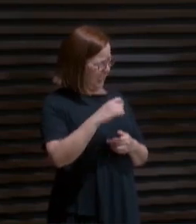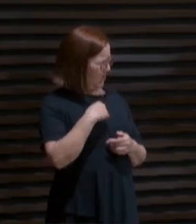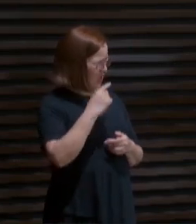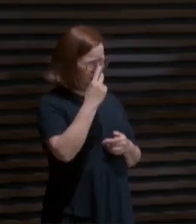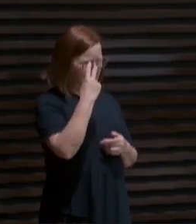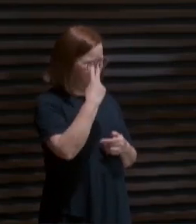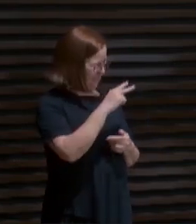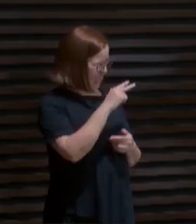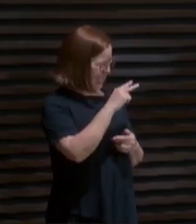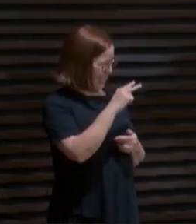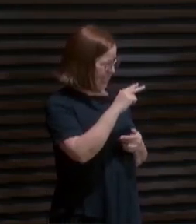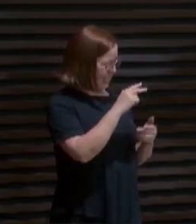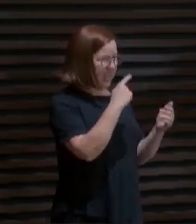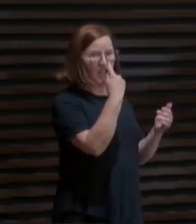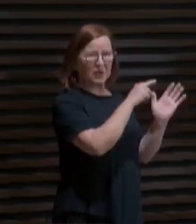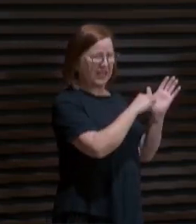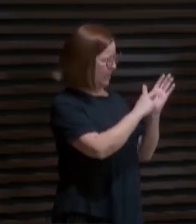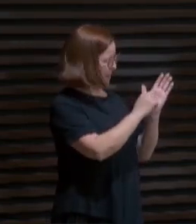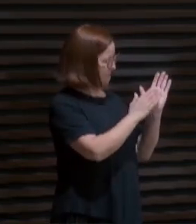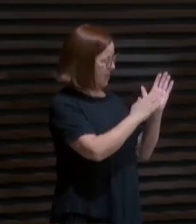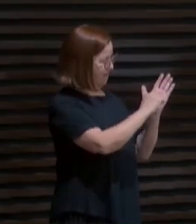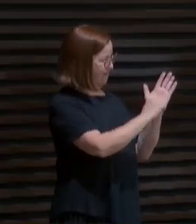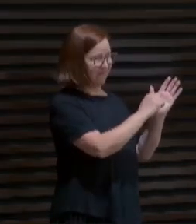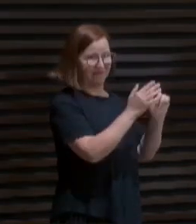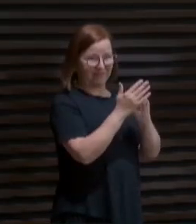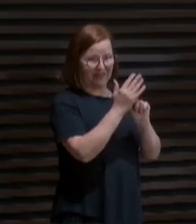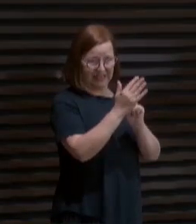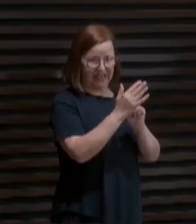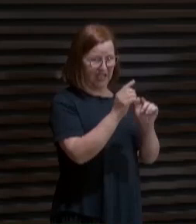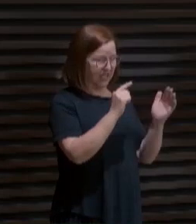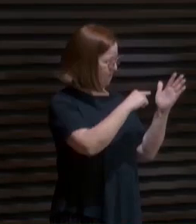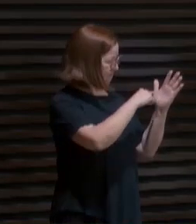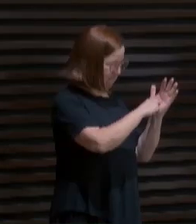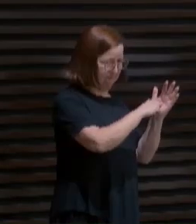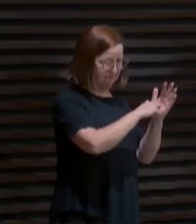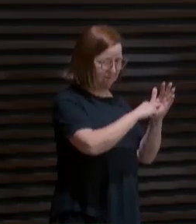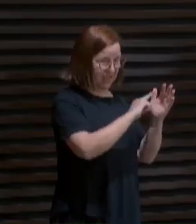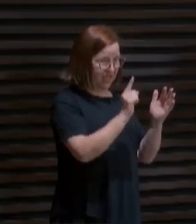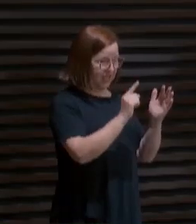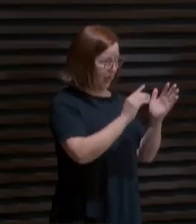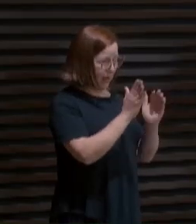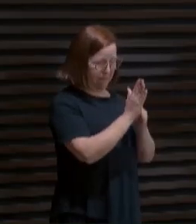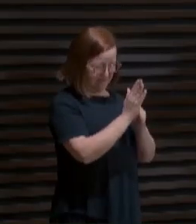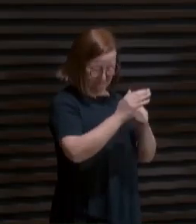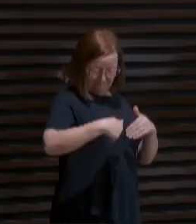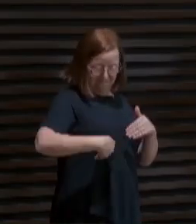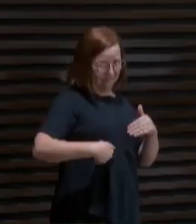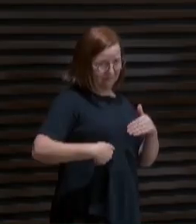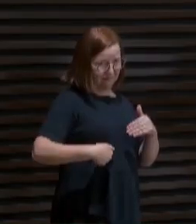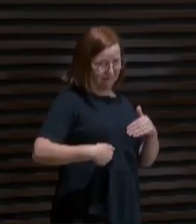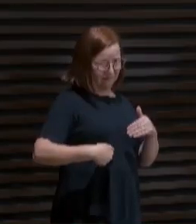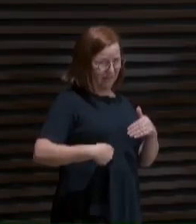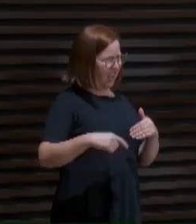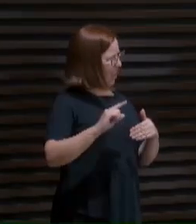vir nas suas mãos o sinal dos cravos, e ali não puser o dedo, e não puser a mão no seu lado,